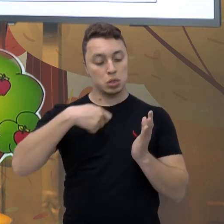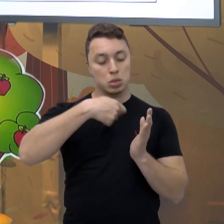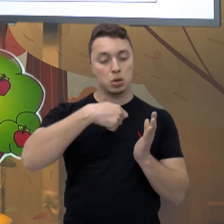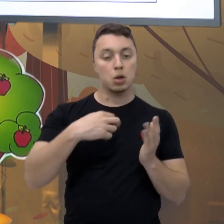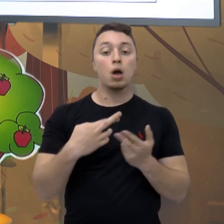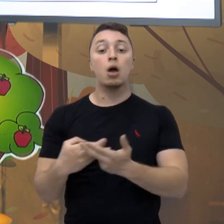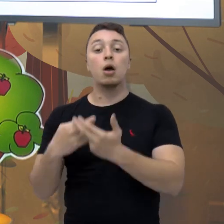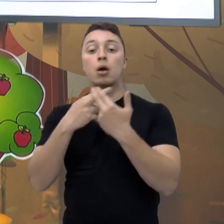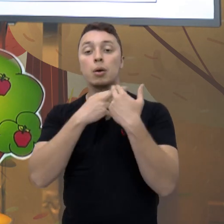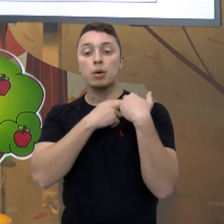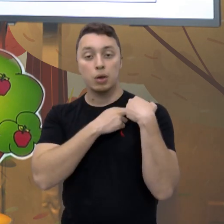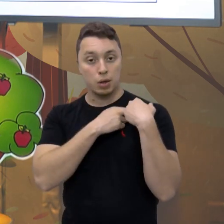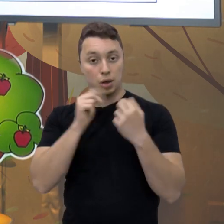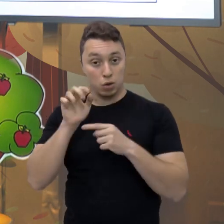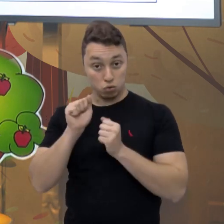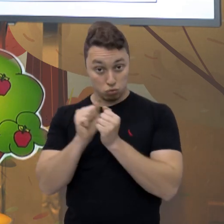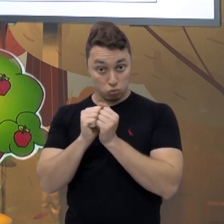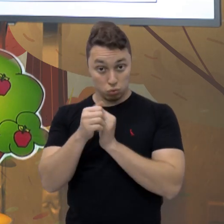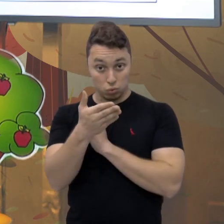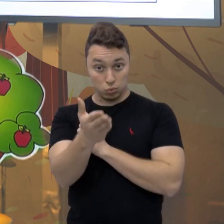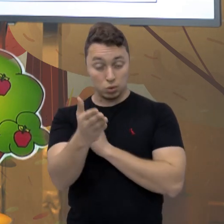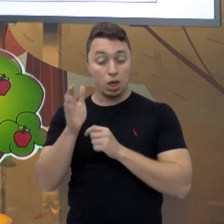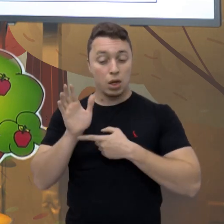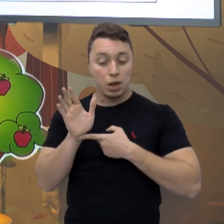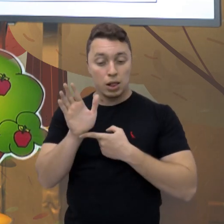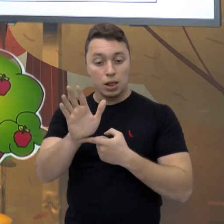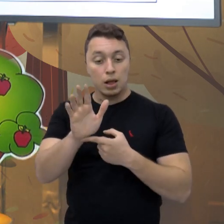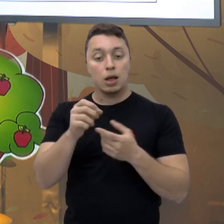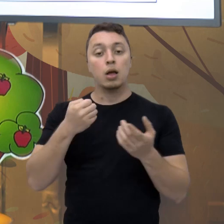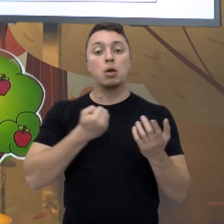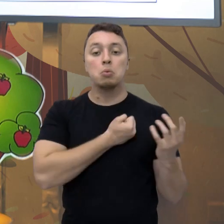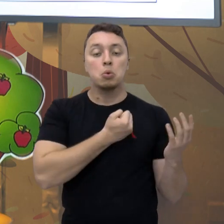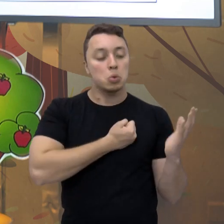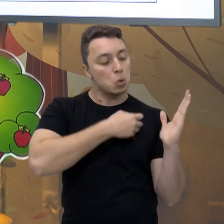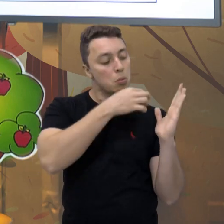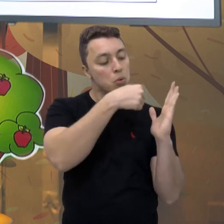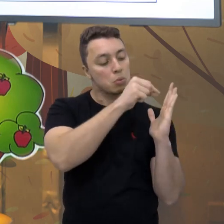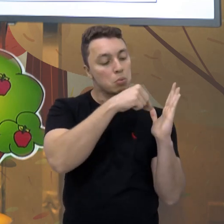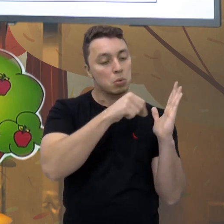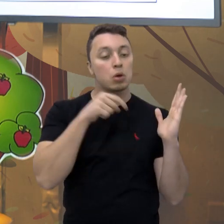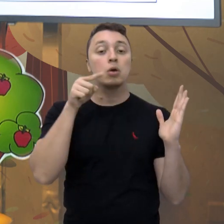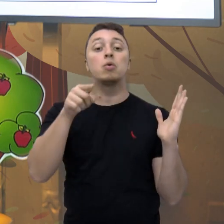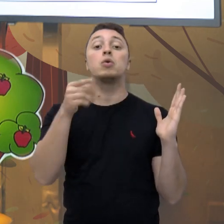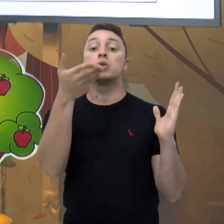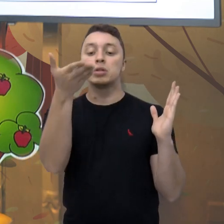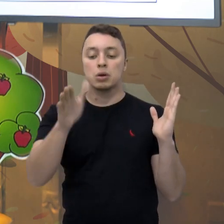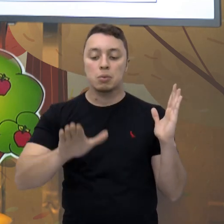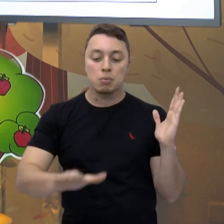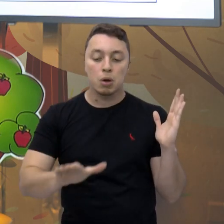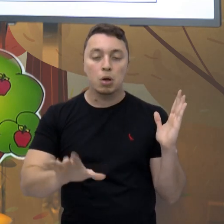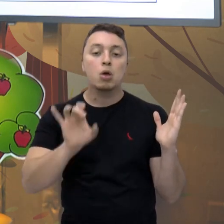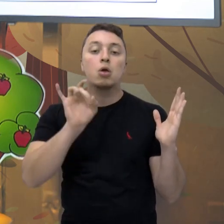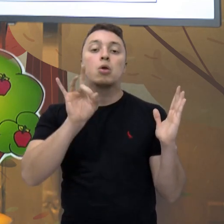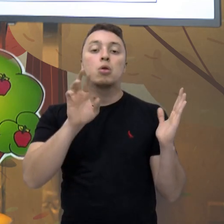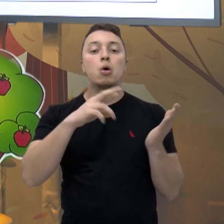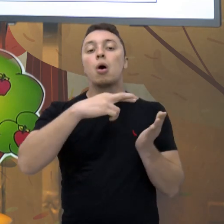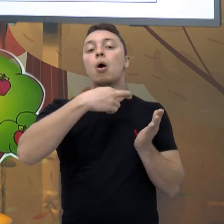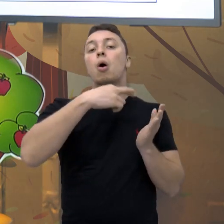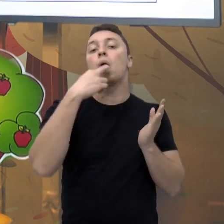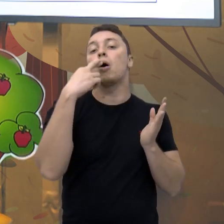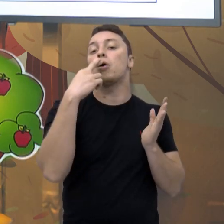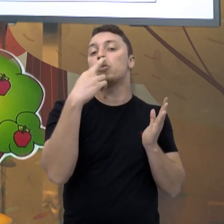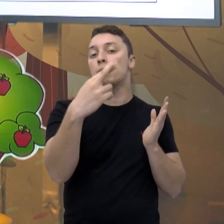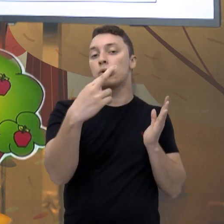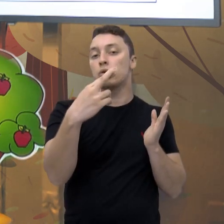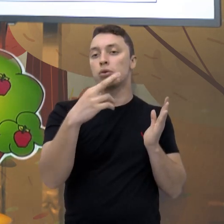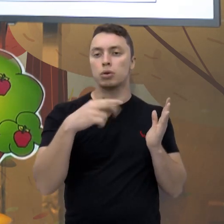adulto que está com você aí vai te ajudando a numerar. E aí a gente vai colocar somente a resposta, tá bom? Não precisa você escrever aí a